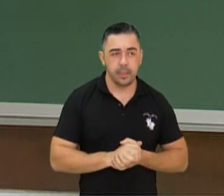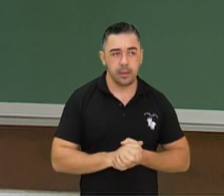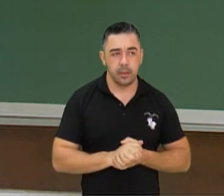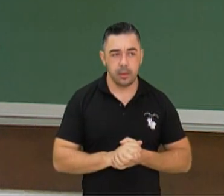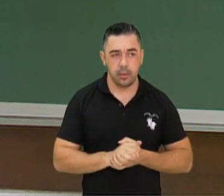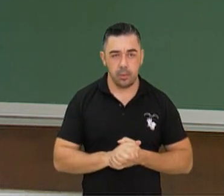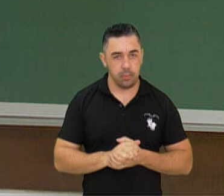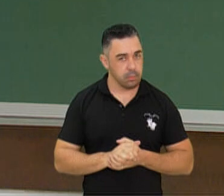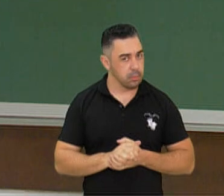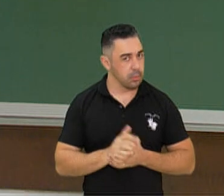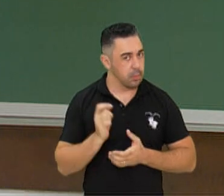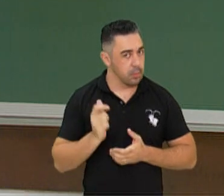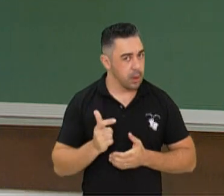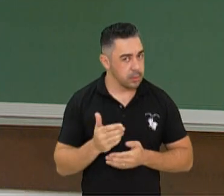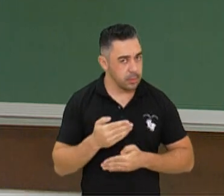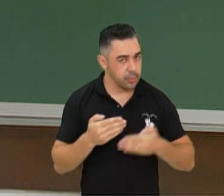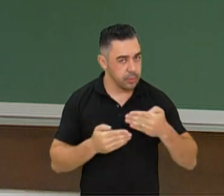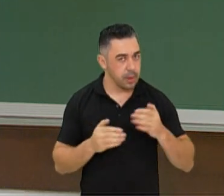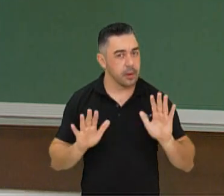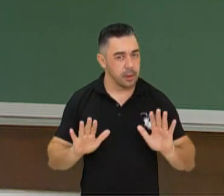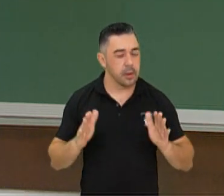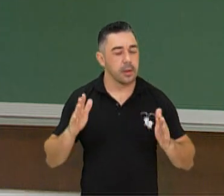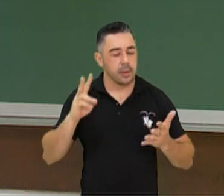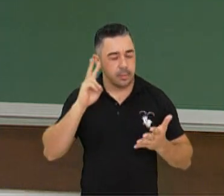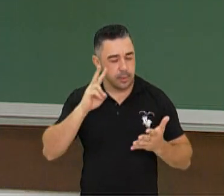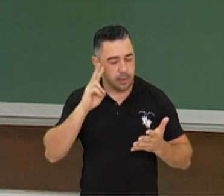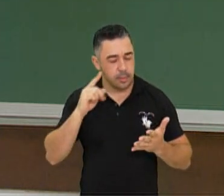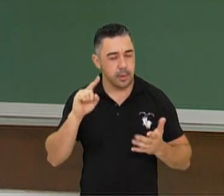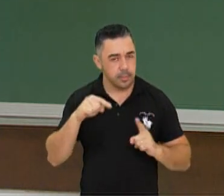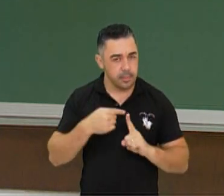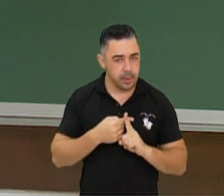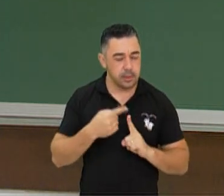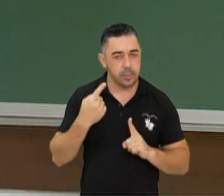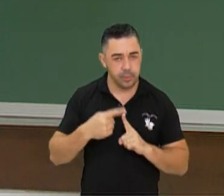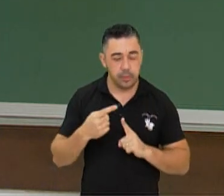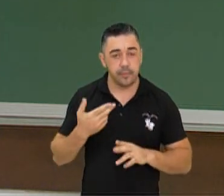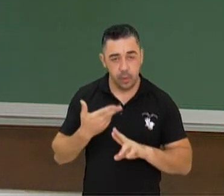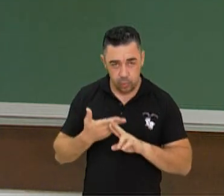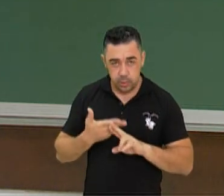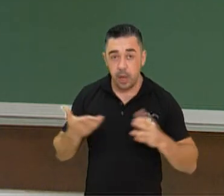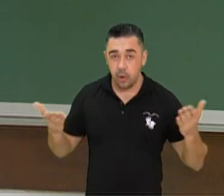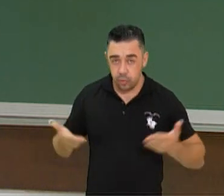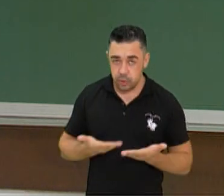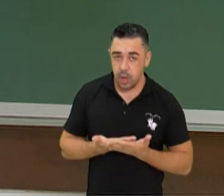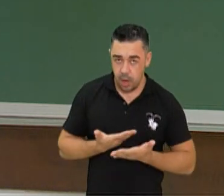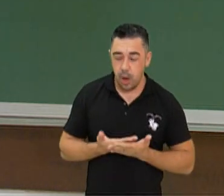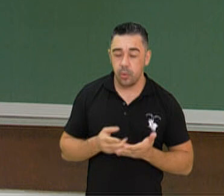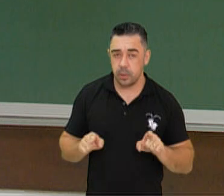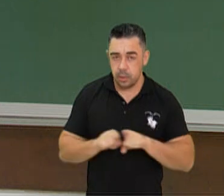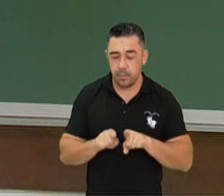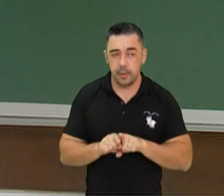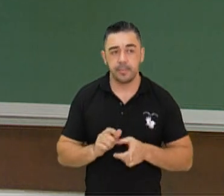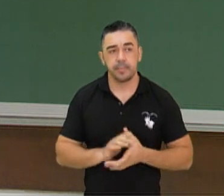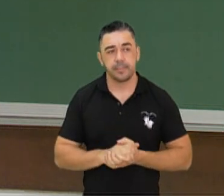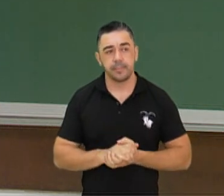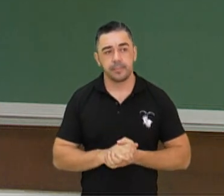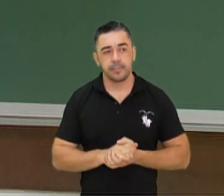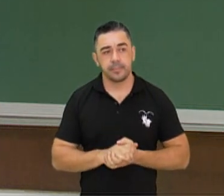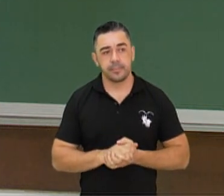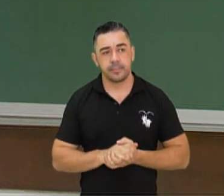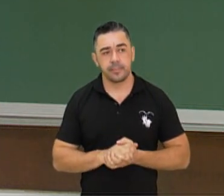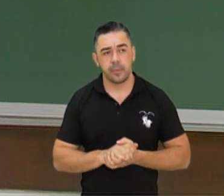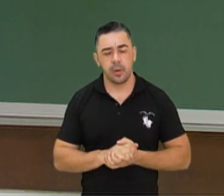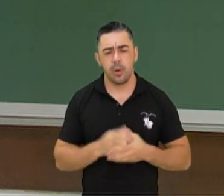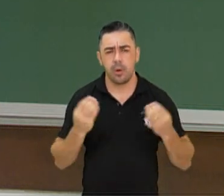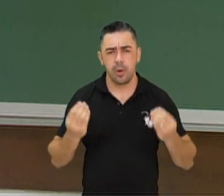opa, tô quase pulando, não vamos pular não, vamos relembrar um pouquinho mais, porque a gente vai usar isso aqui nessa aula também, tá? Então,